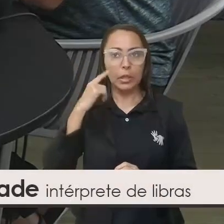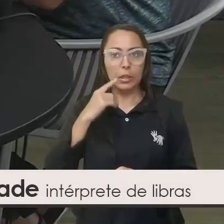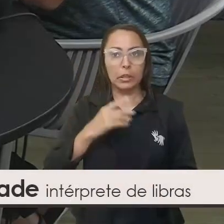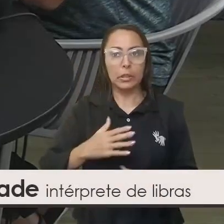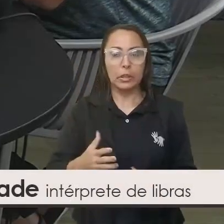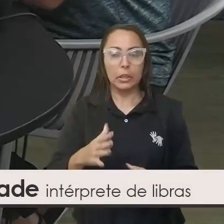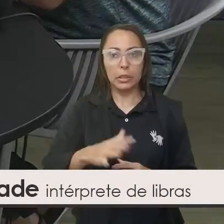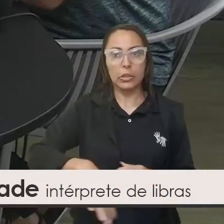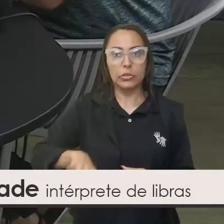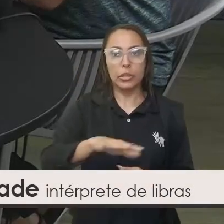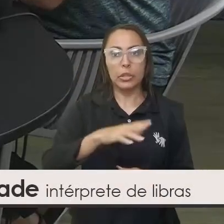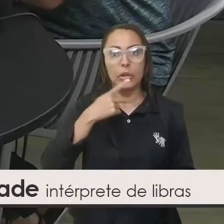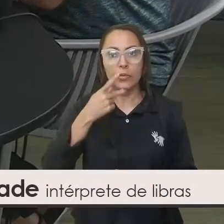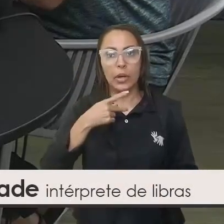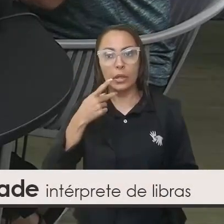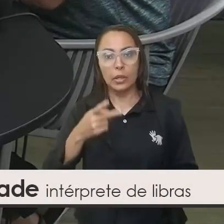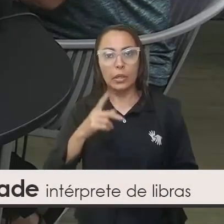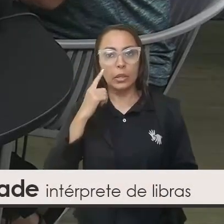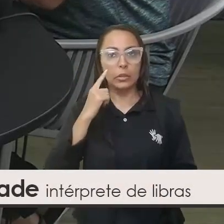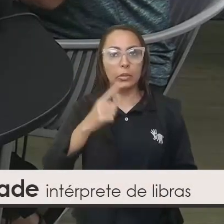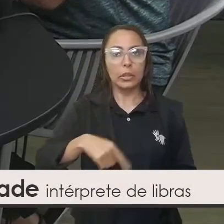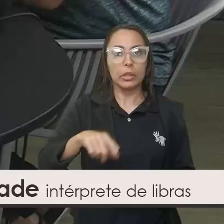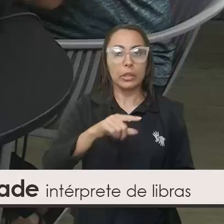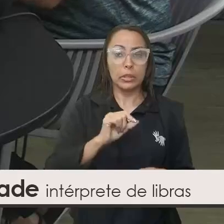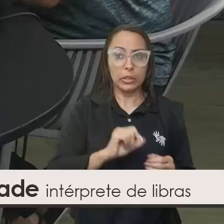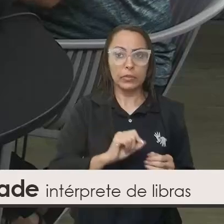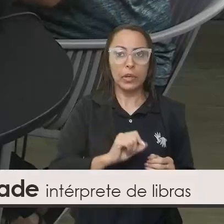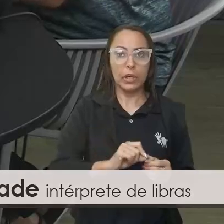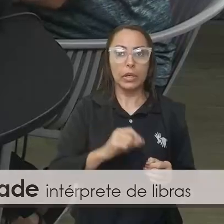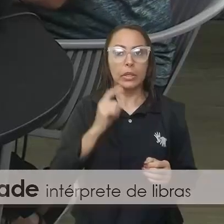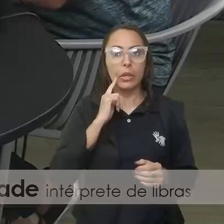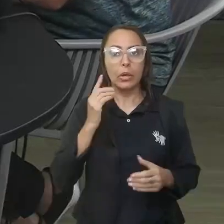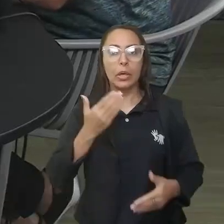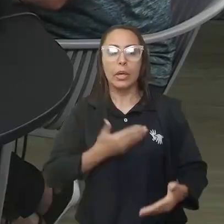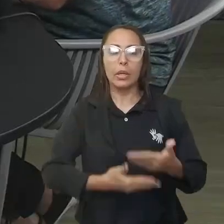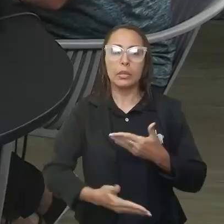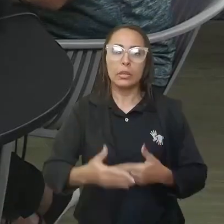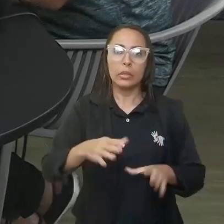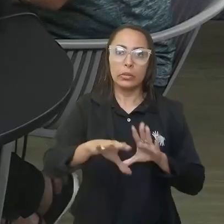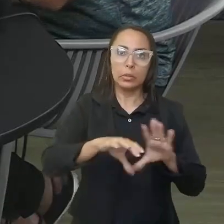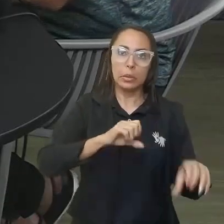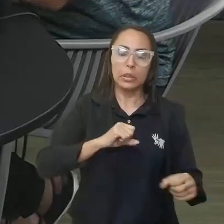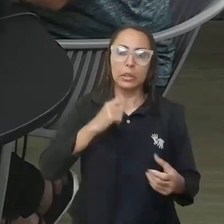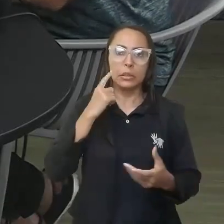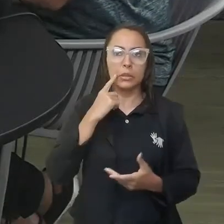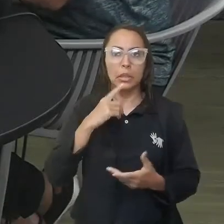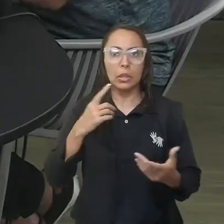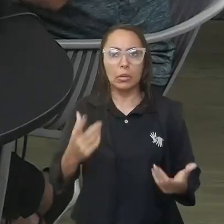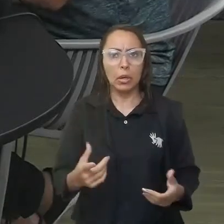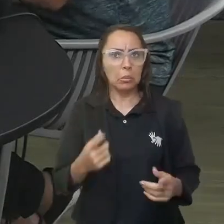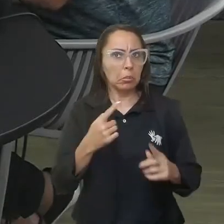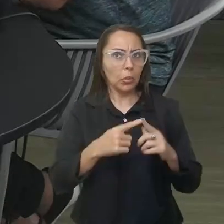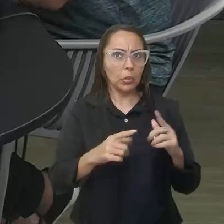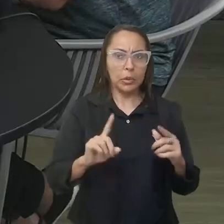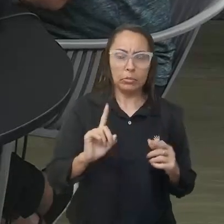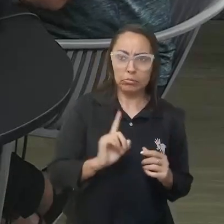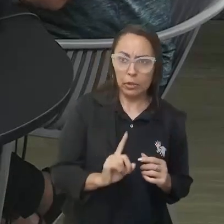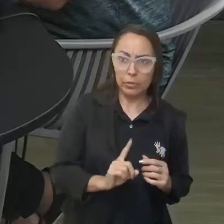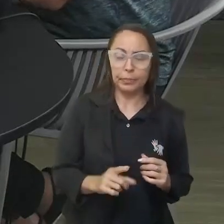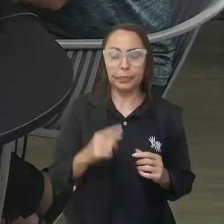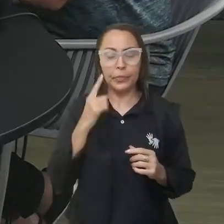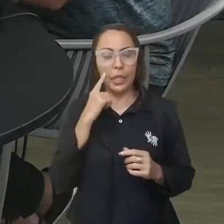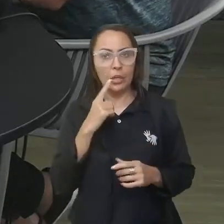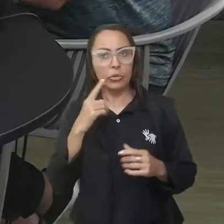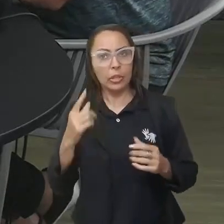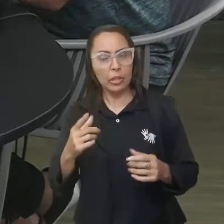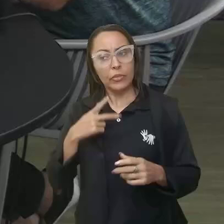está falando aqui, nada do que a gente faz com relação à formação é ilegal. Sim. A gente está cobertando